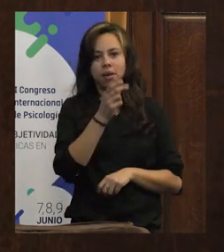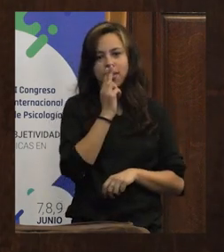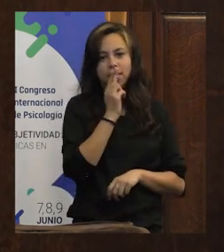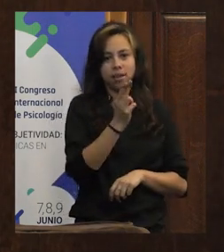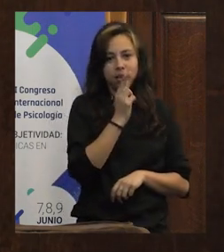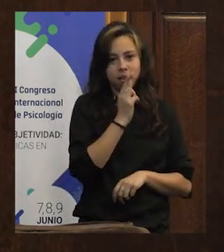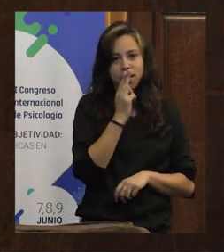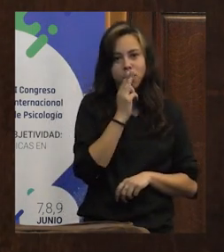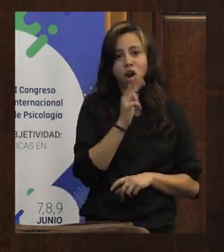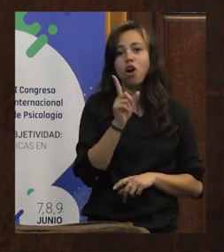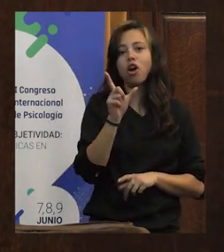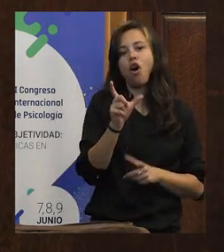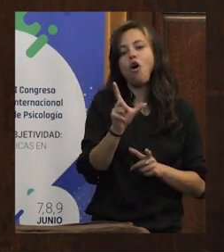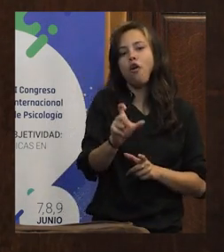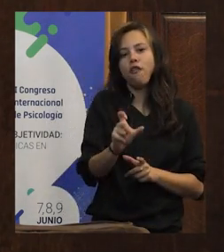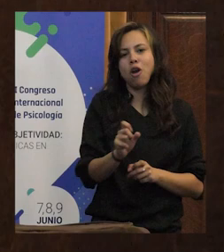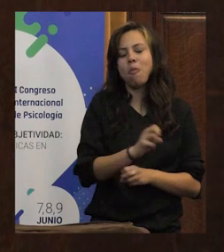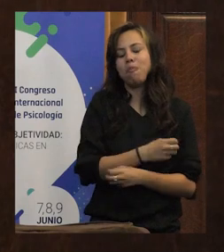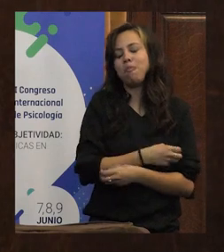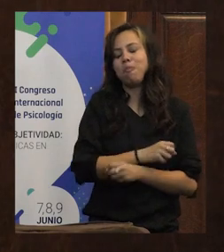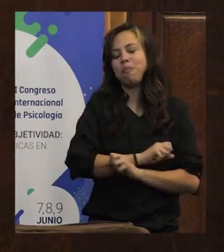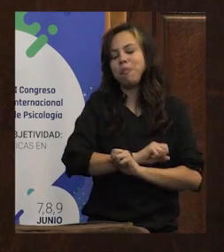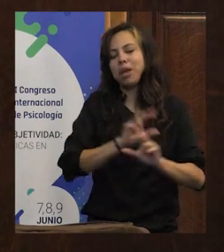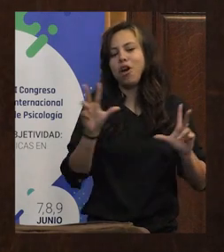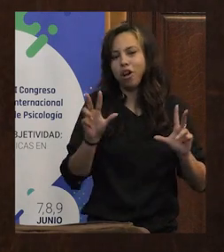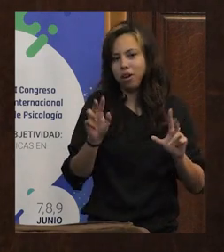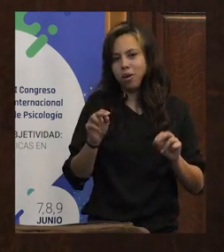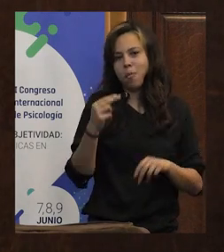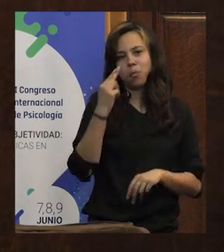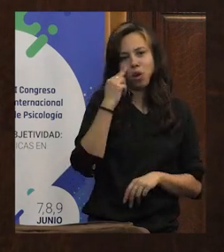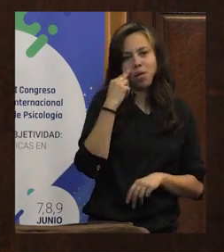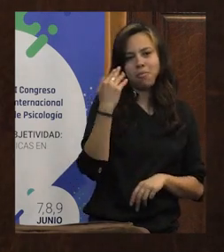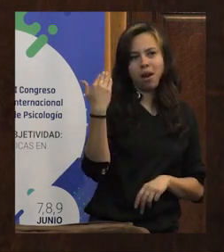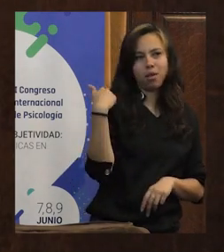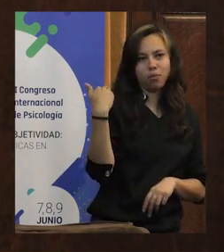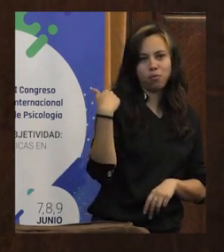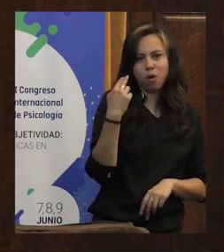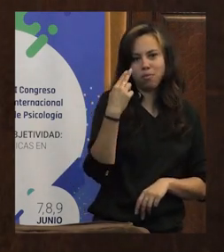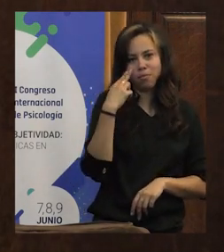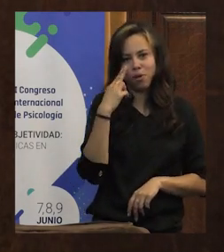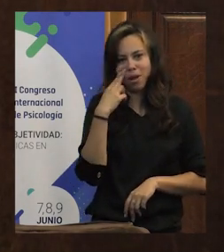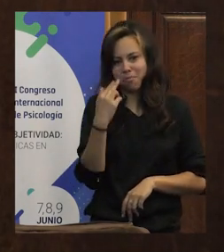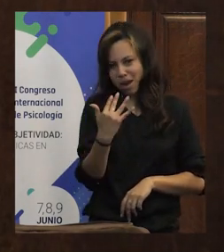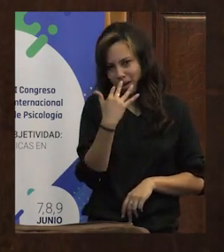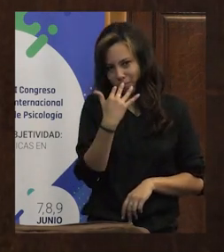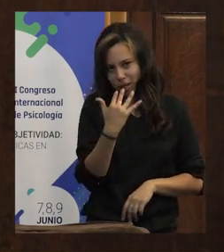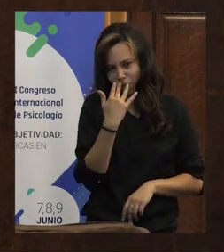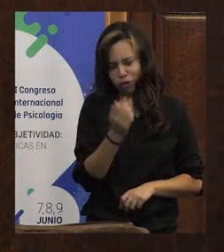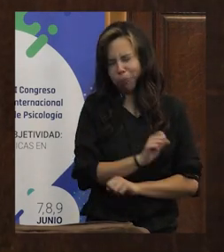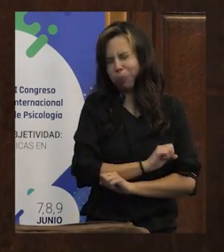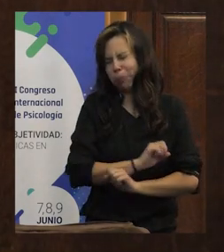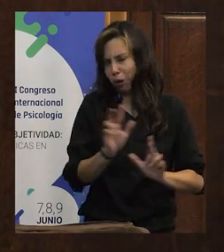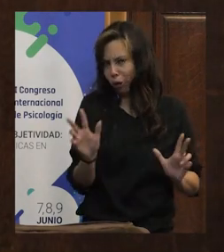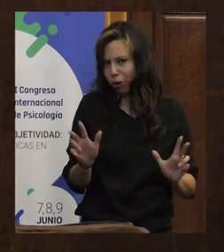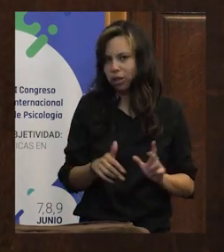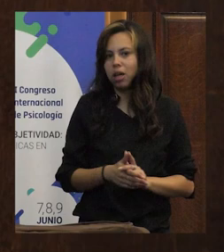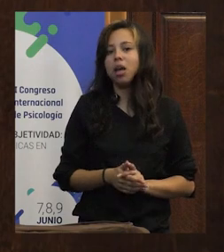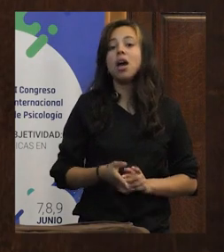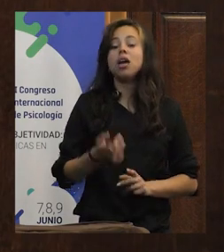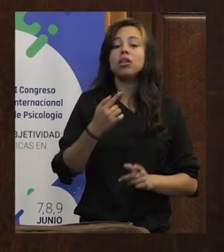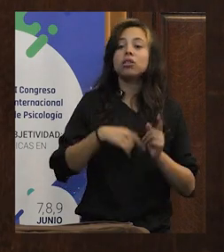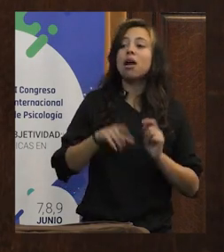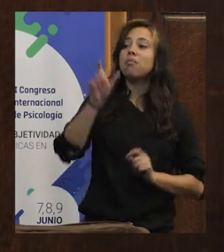problemas respiratórios. Por lo tanto, é bastante habitual que pessoas com câncer de